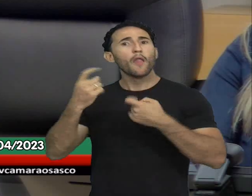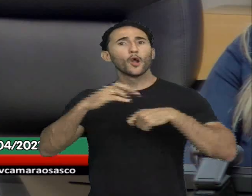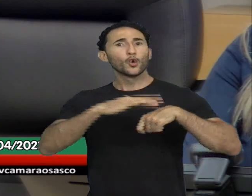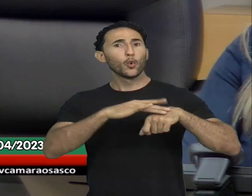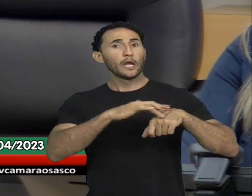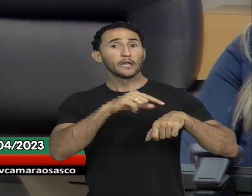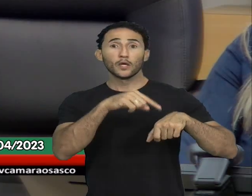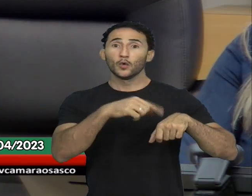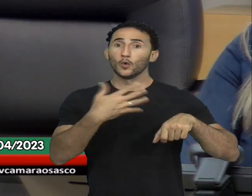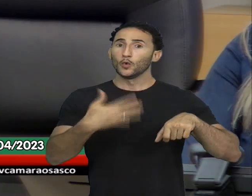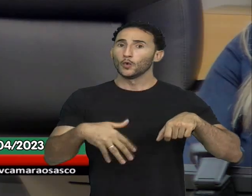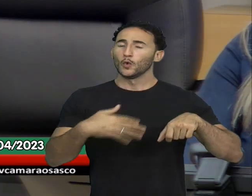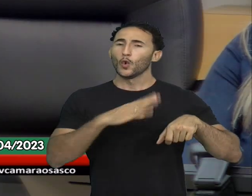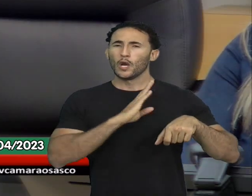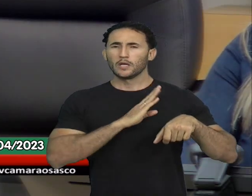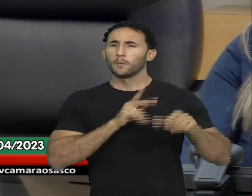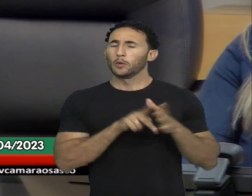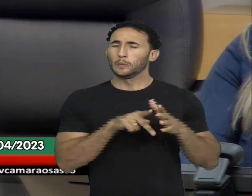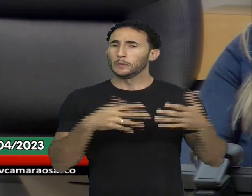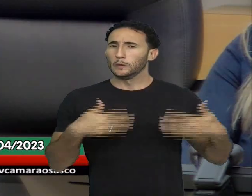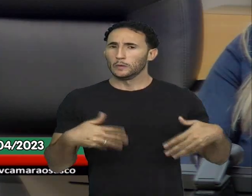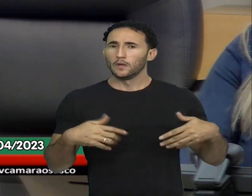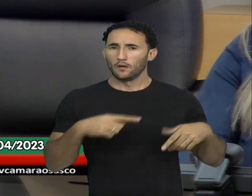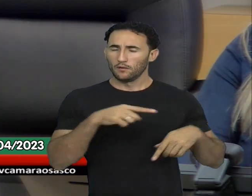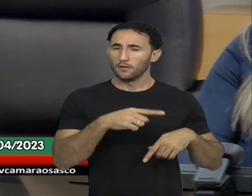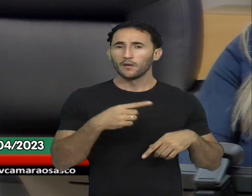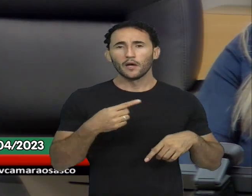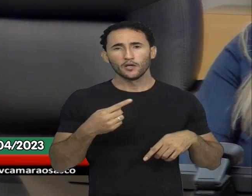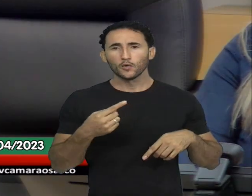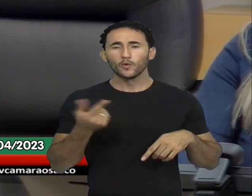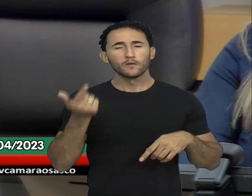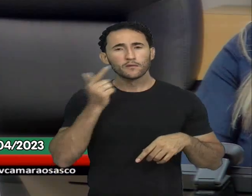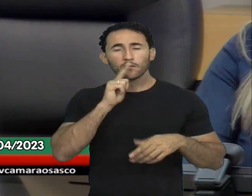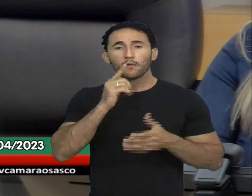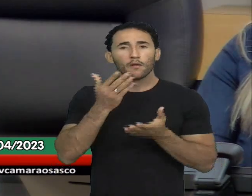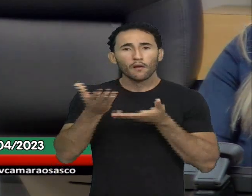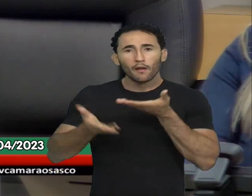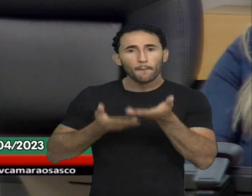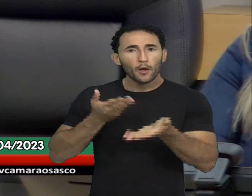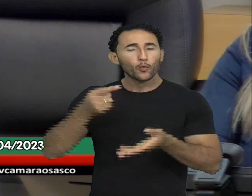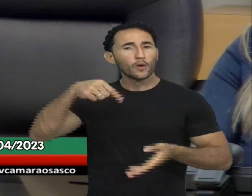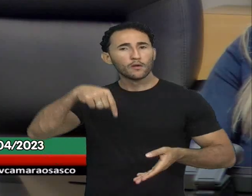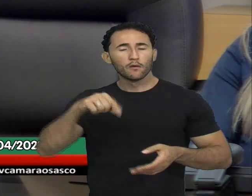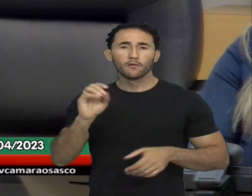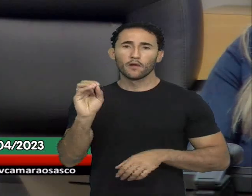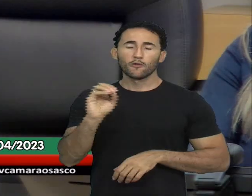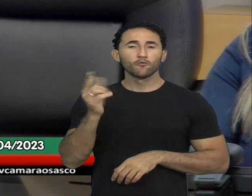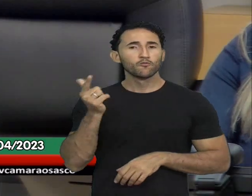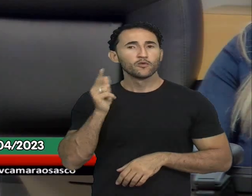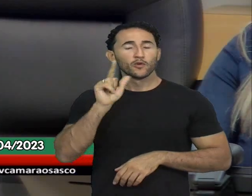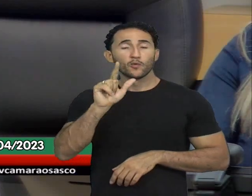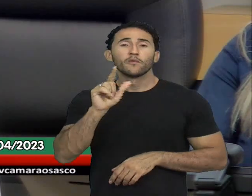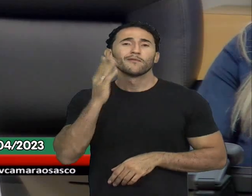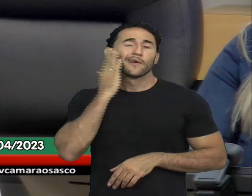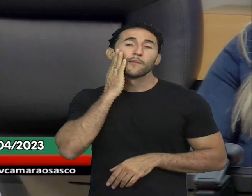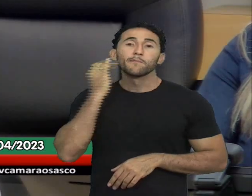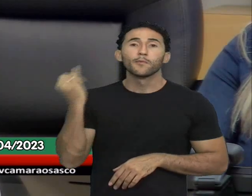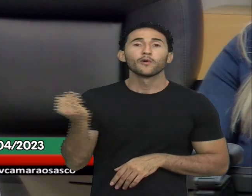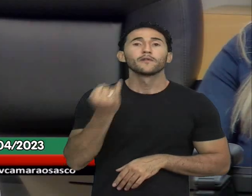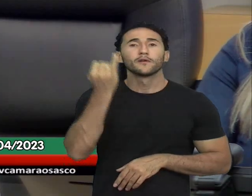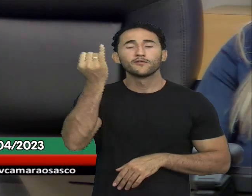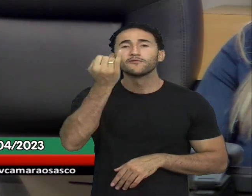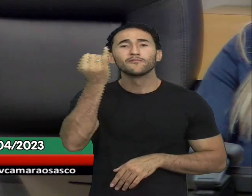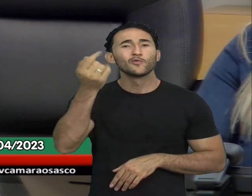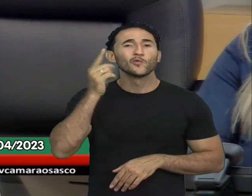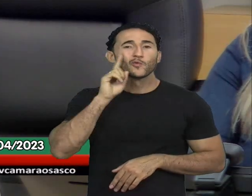da hemodinâmica no nosso município, os ganhos são evidentes, né, no nosso dia a dia.